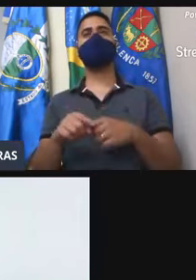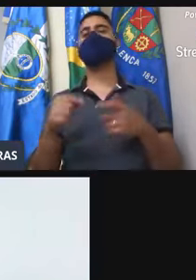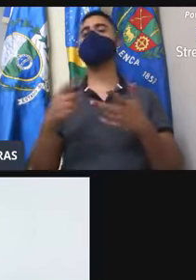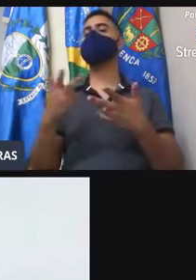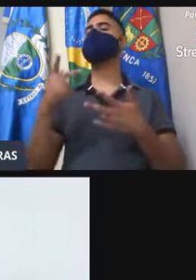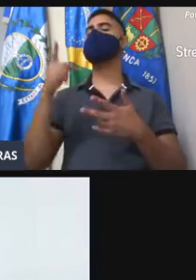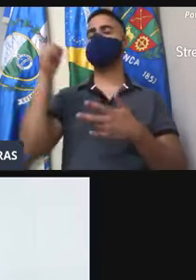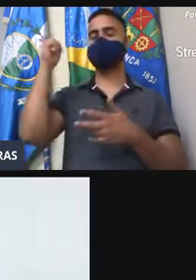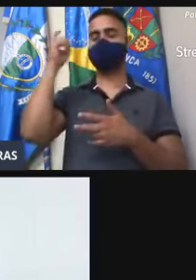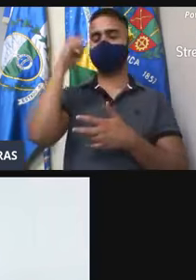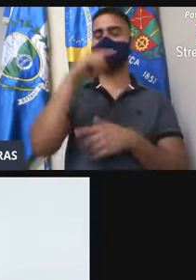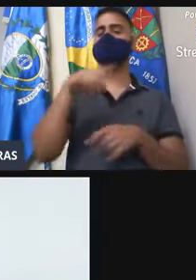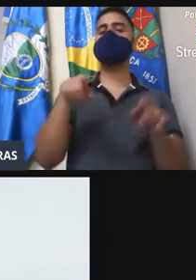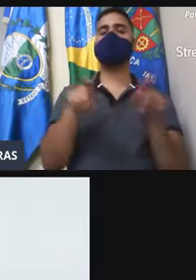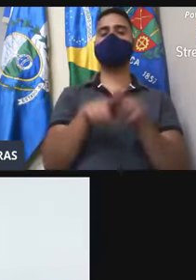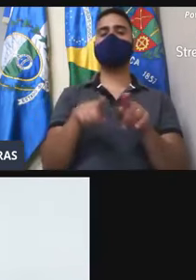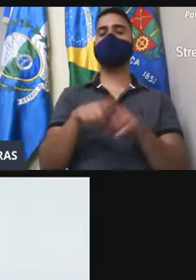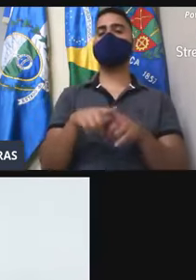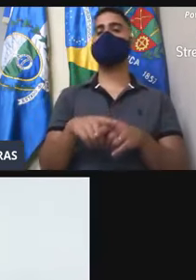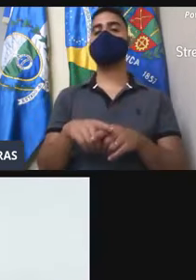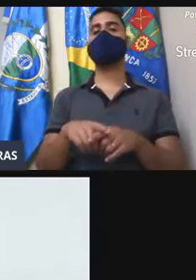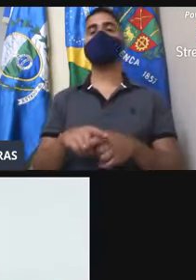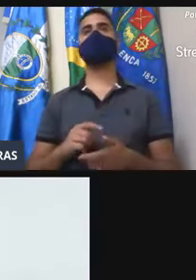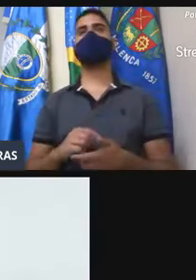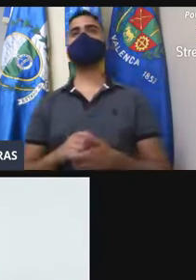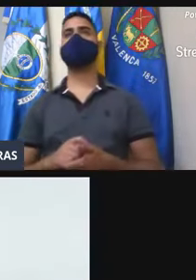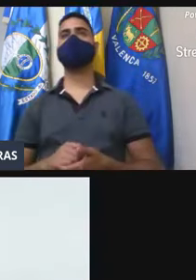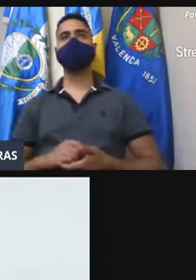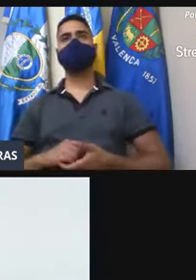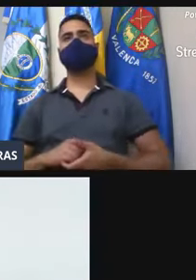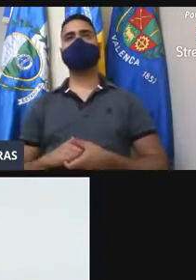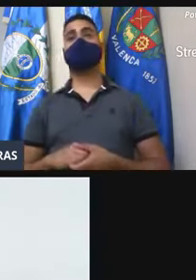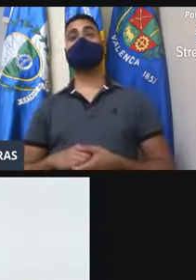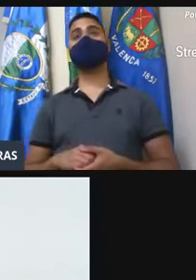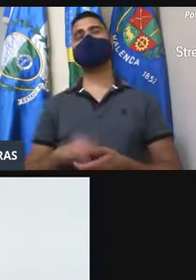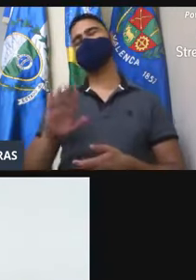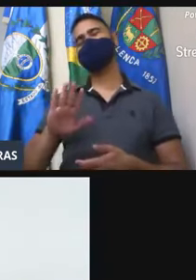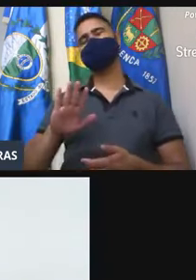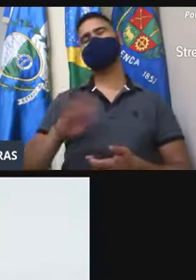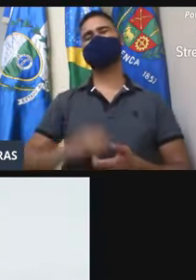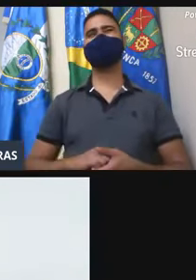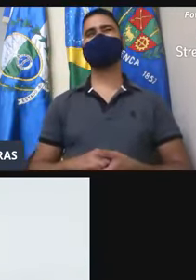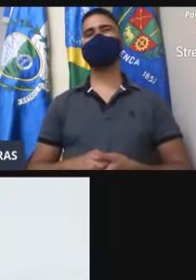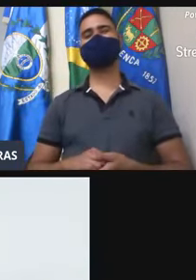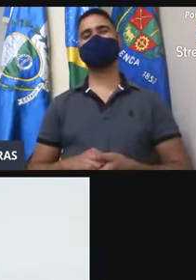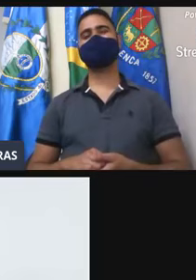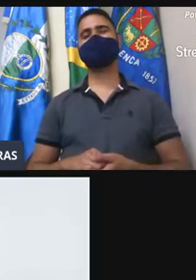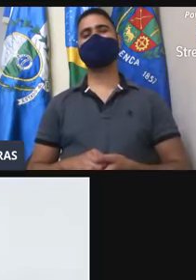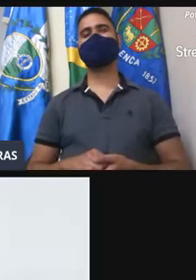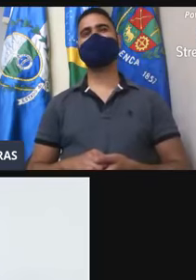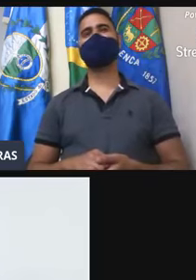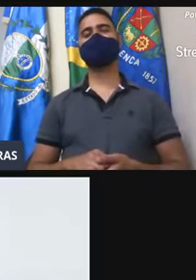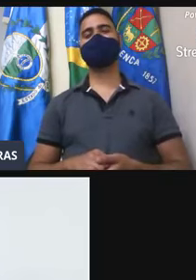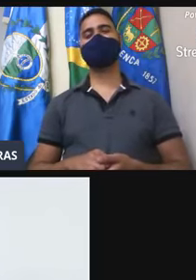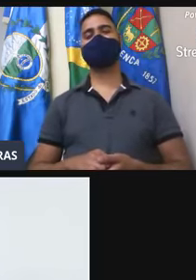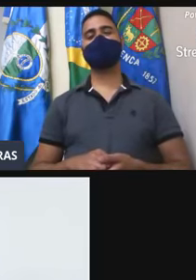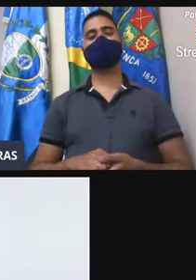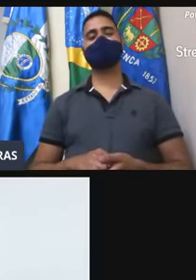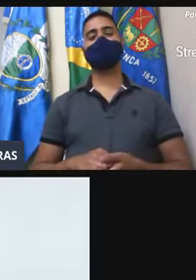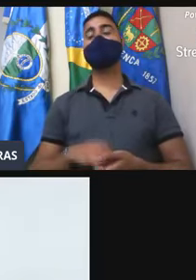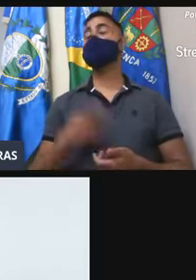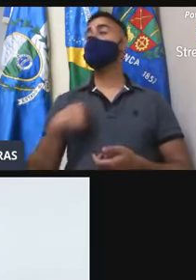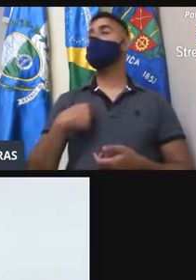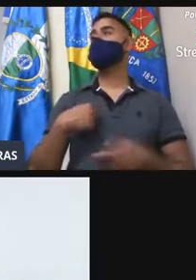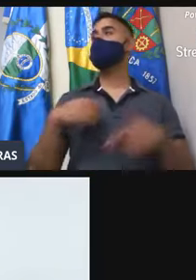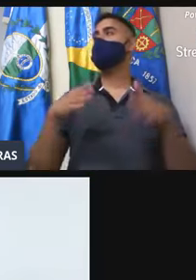finanças do Instituto de Previdência. E quando eu falava, né, logo no início da sessão sobre isso, eu pedi